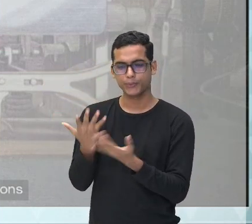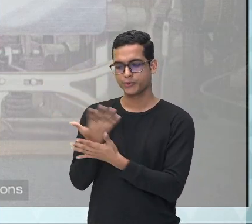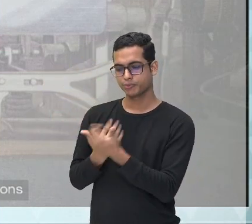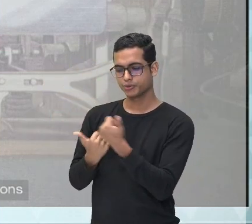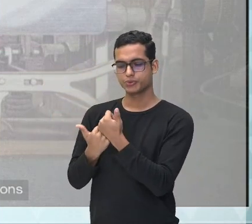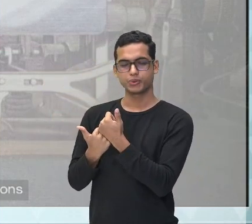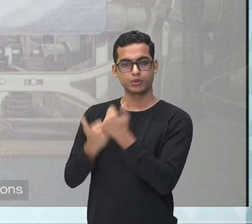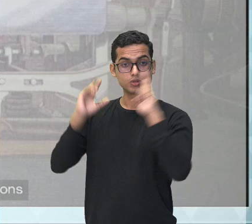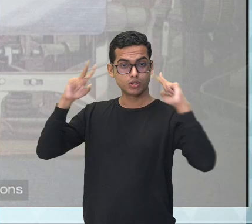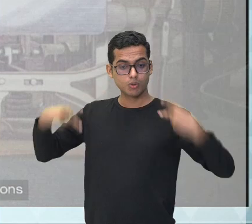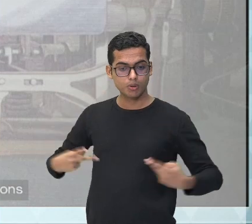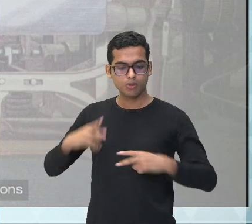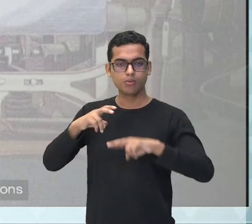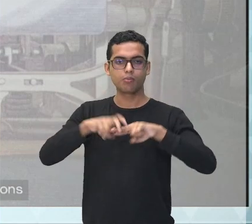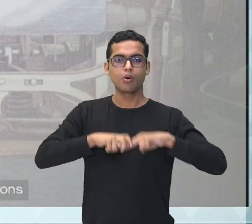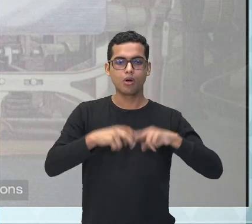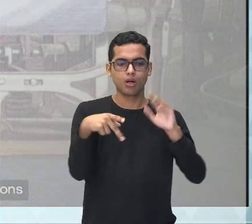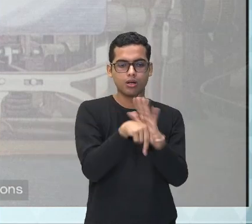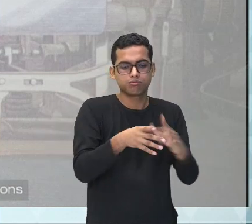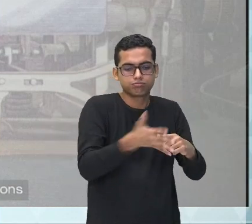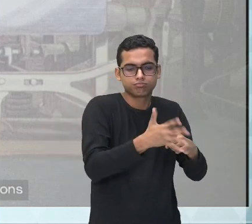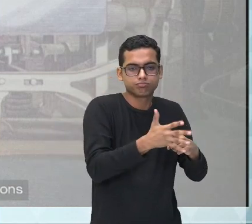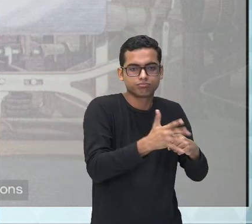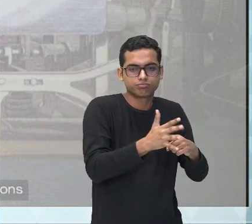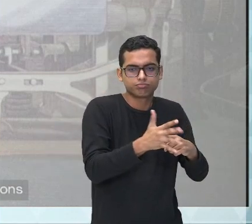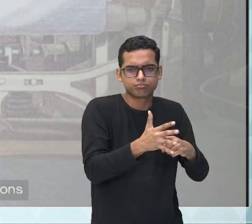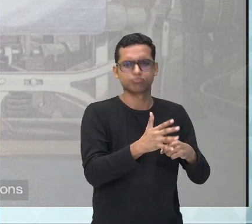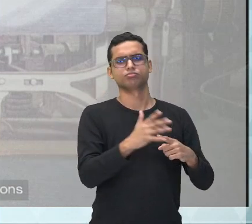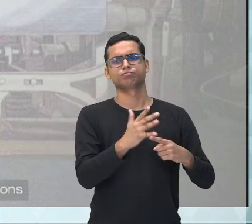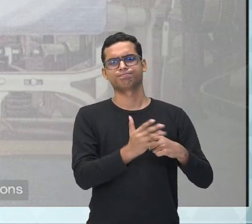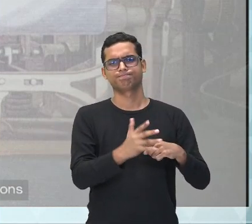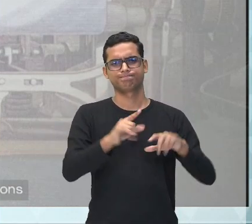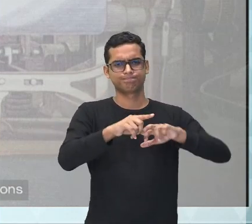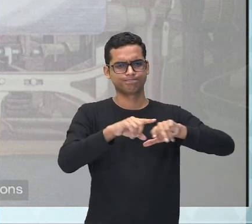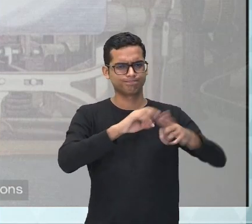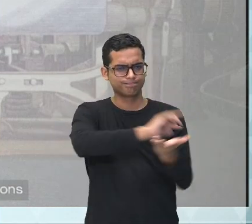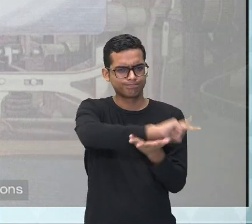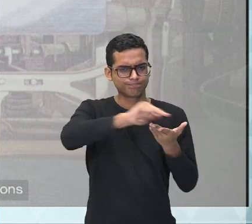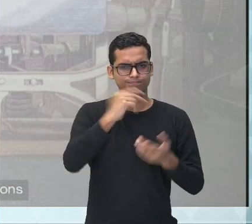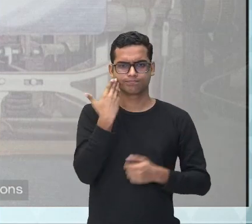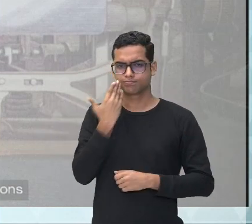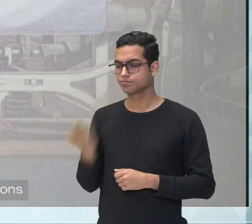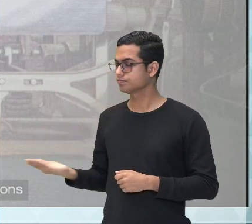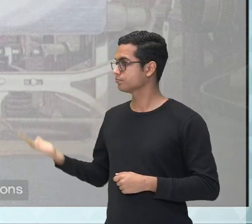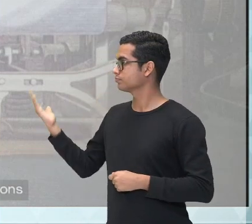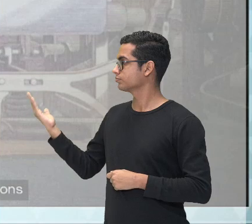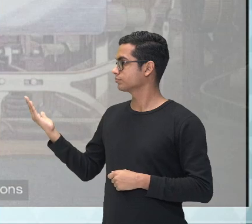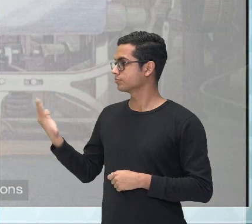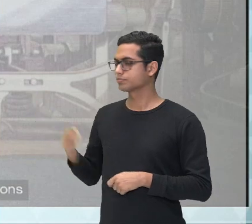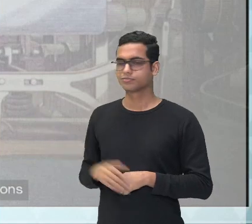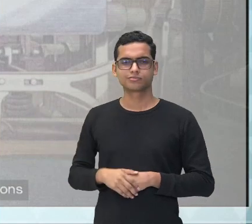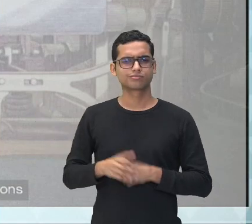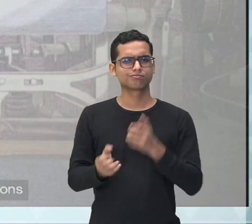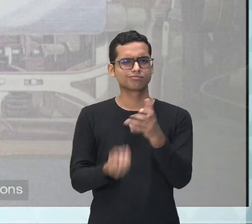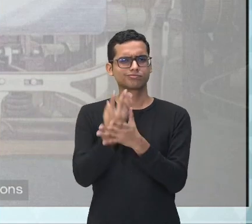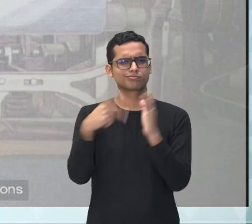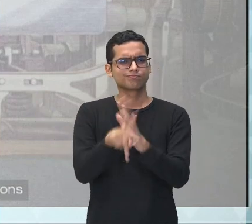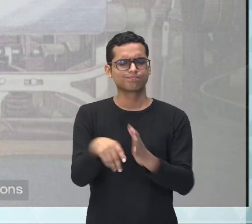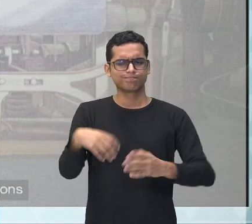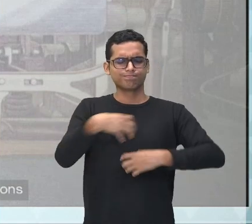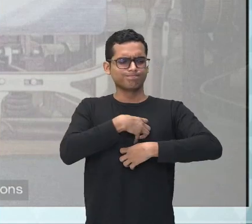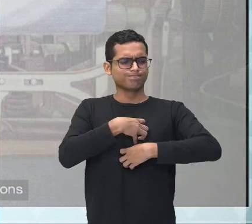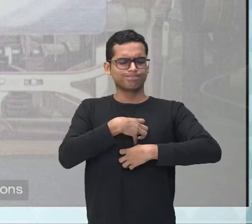indivíduo passou a ser substituído pela máquina, o que foi acarretando ali um certo comodismo, né? As pessoas